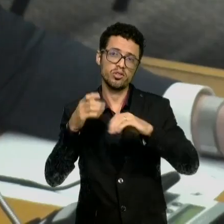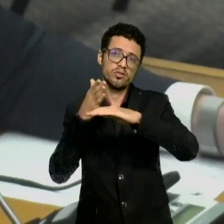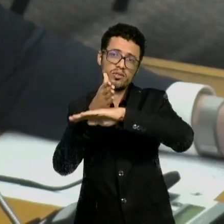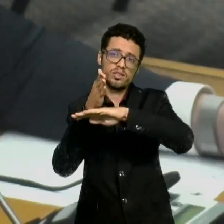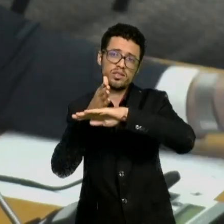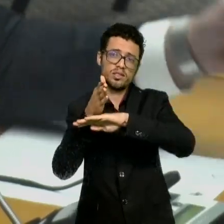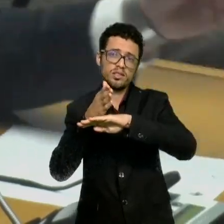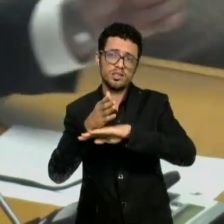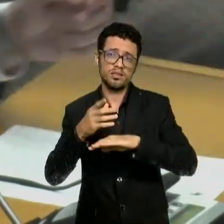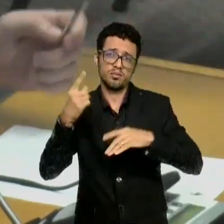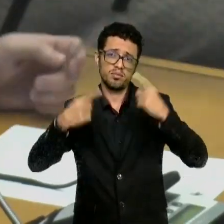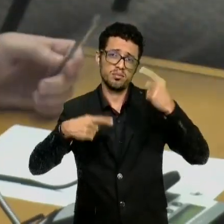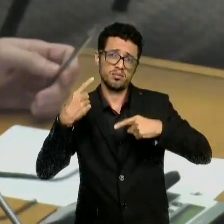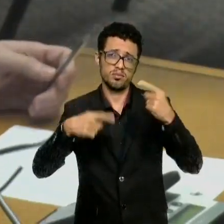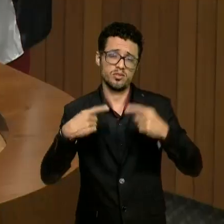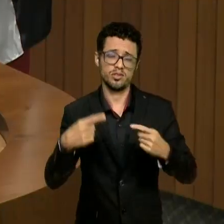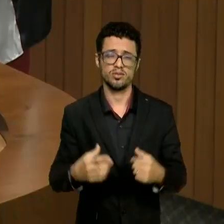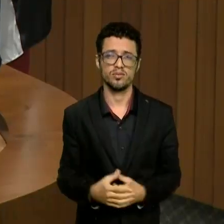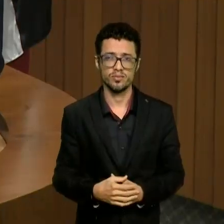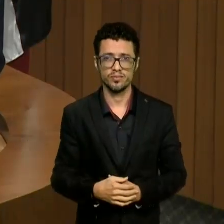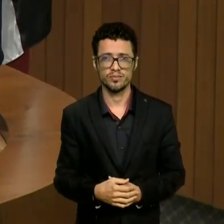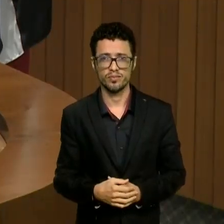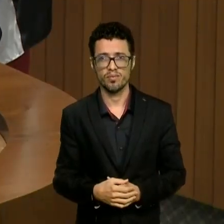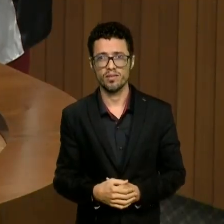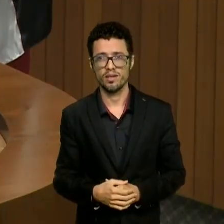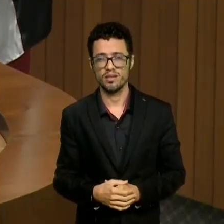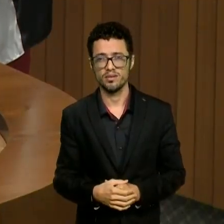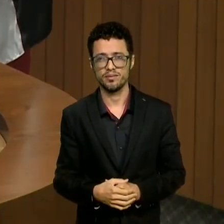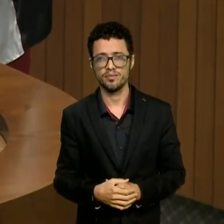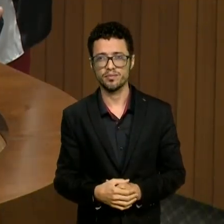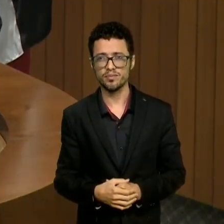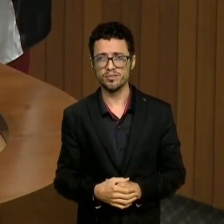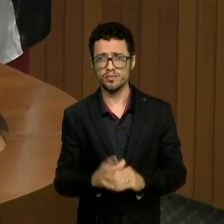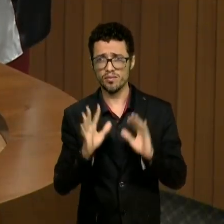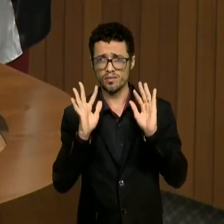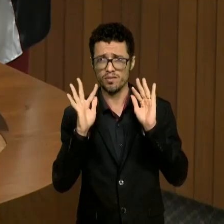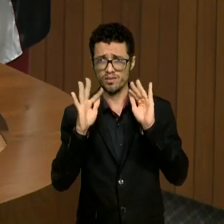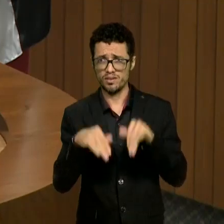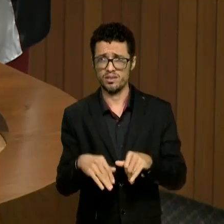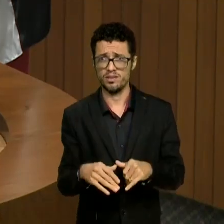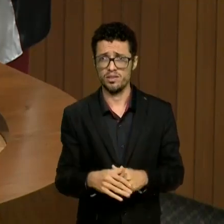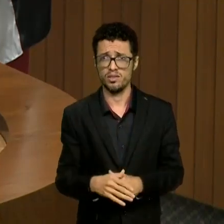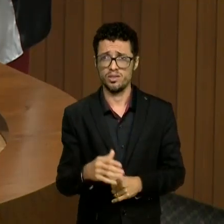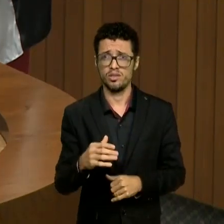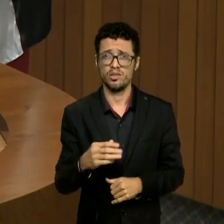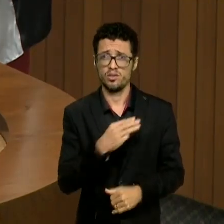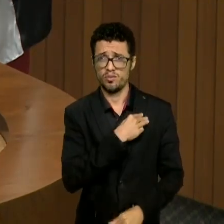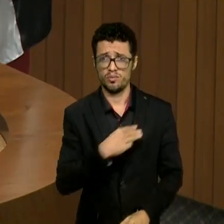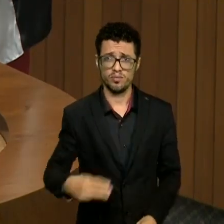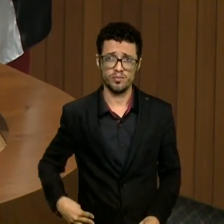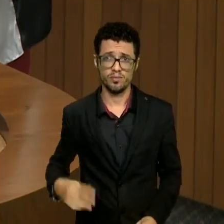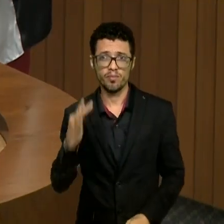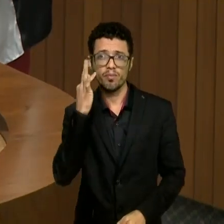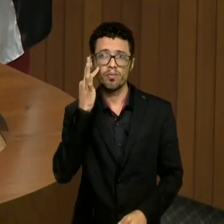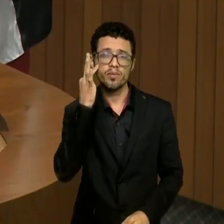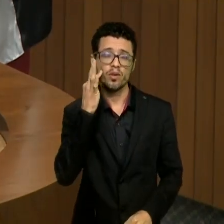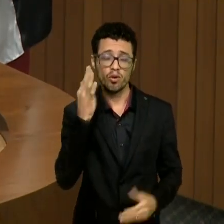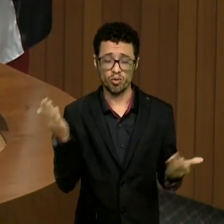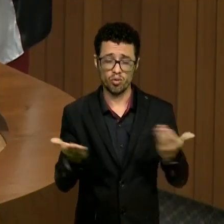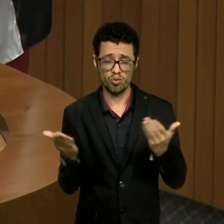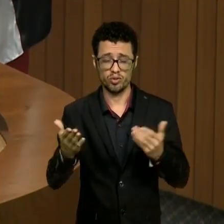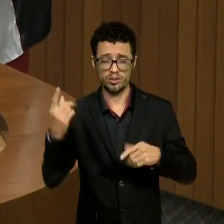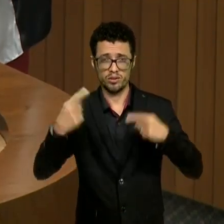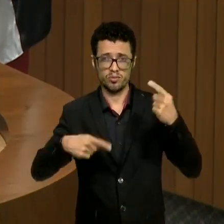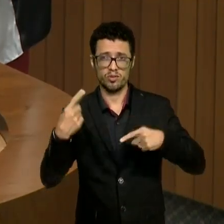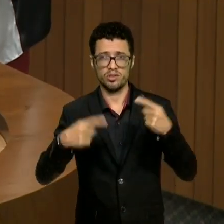políticos. Perfeito, deputado Telino. Vamos lá. Só para finalizar, presidente, o ministro Flávio Dino, hoje, dentro da política, do meio político,